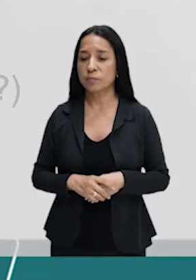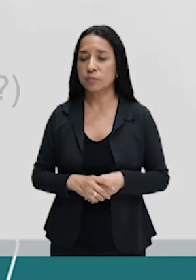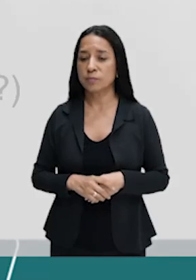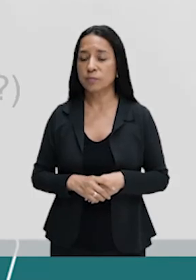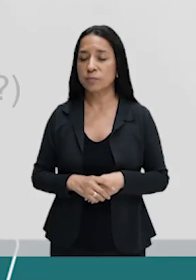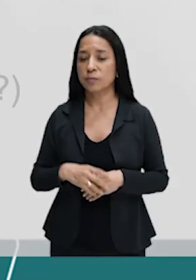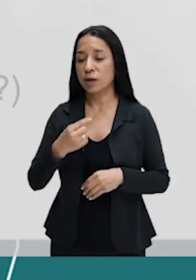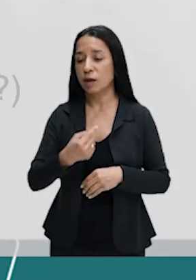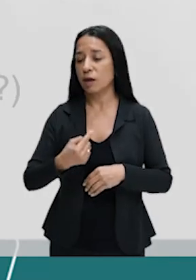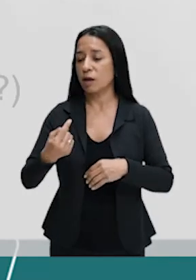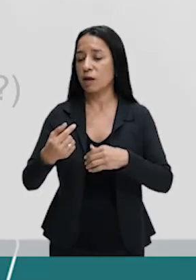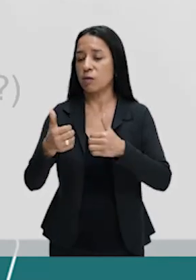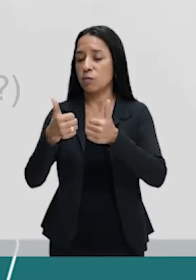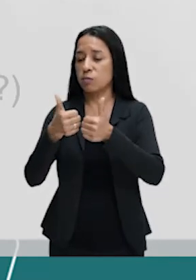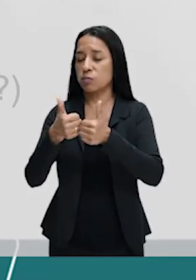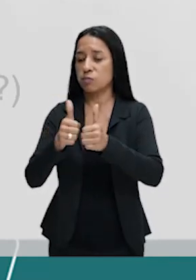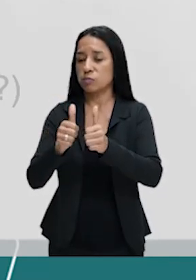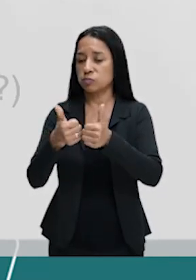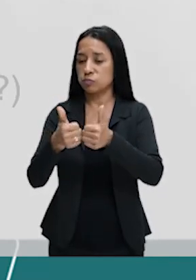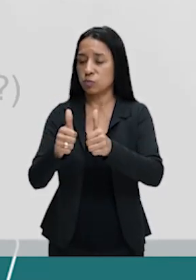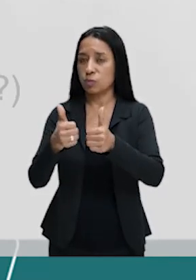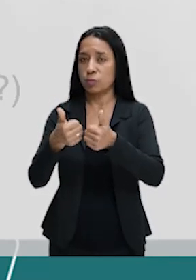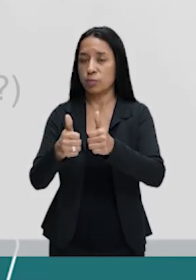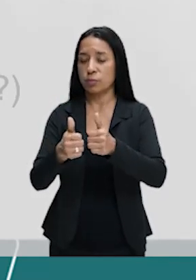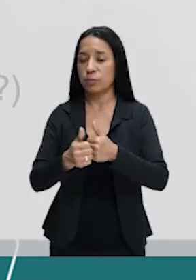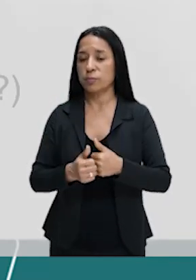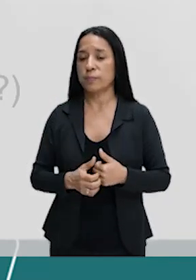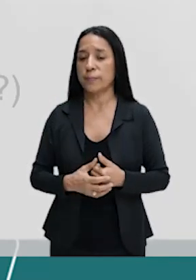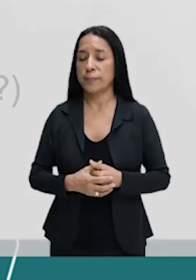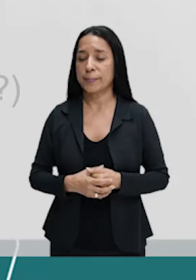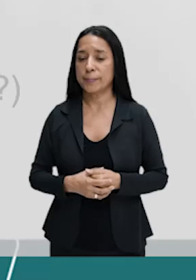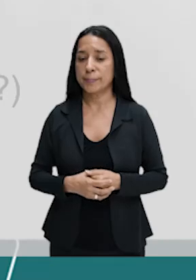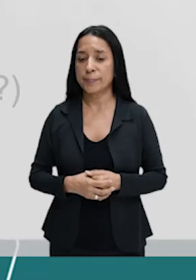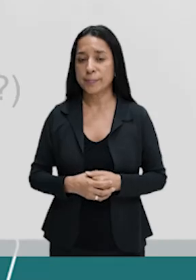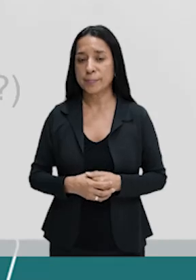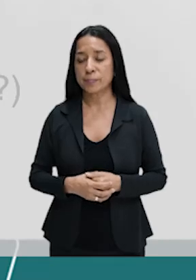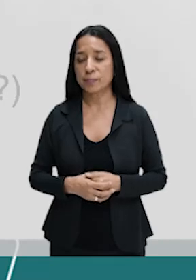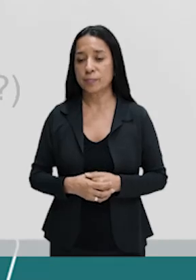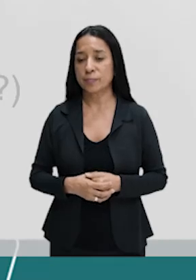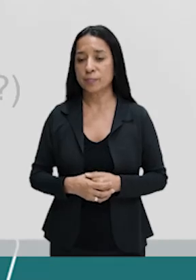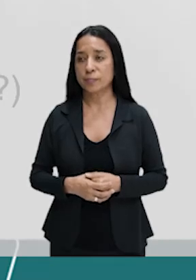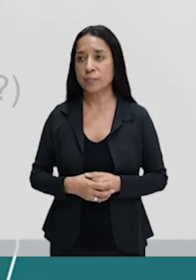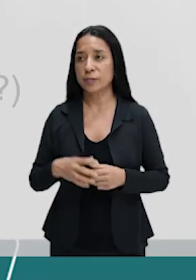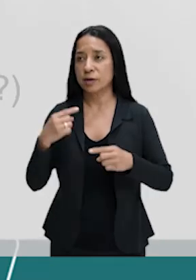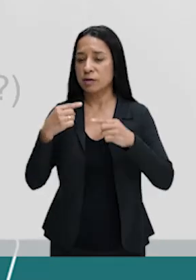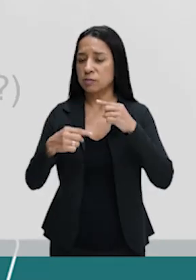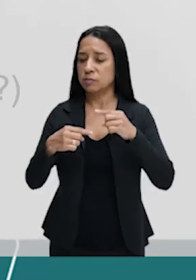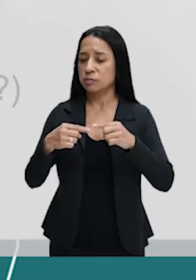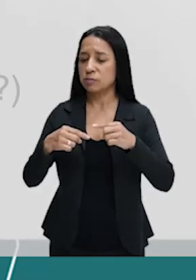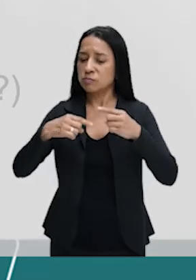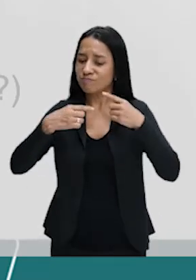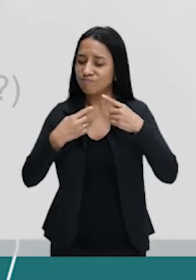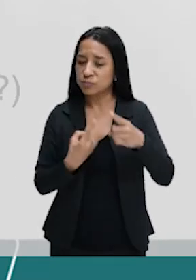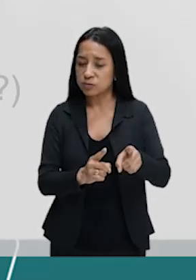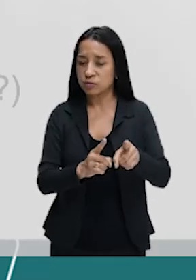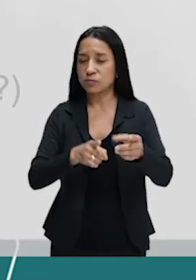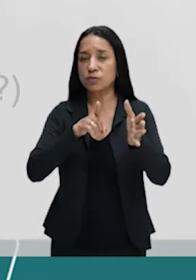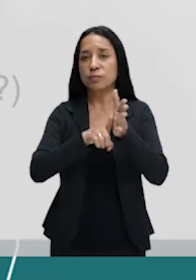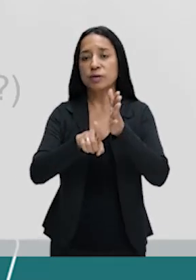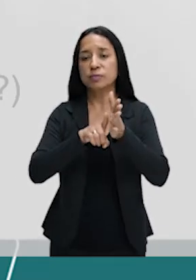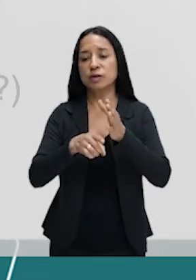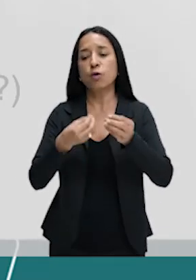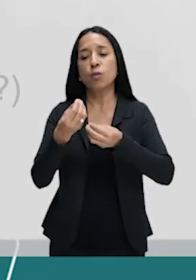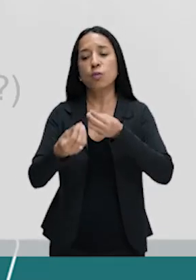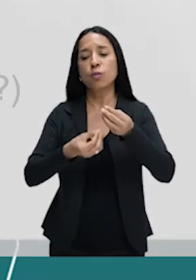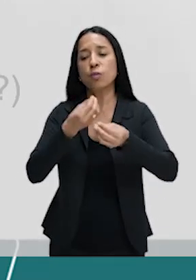autobus. Eu pego um ônibus. Aí eu desafio vocês a pesquisarem como se chama